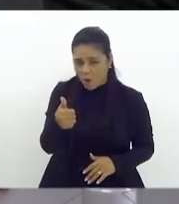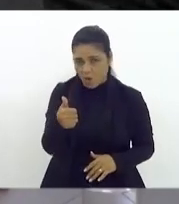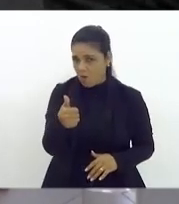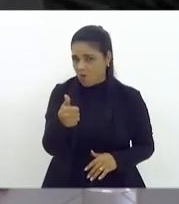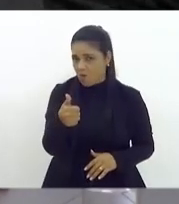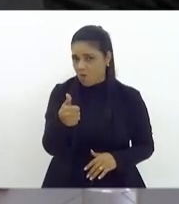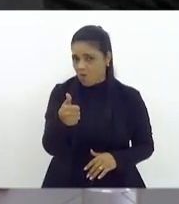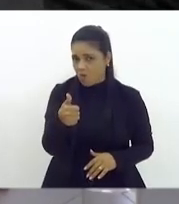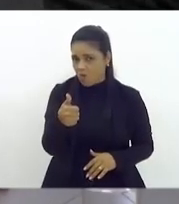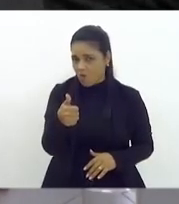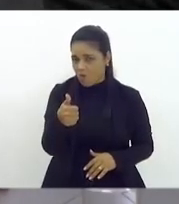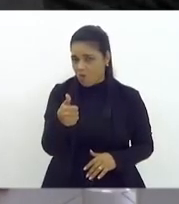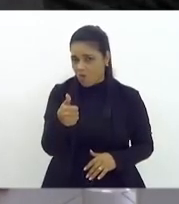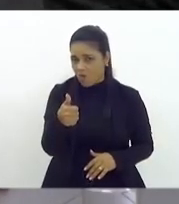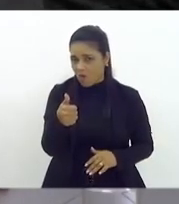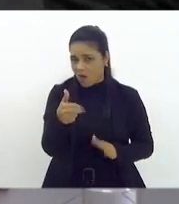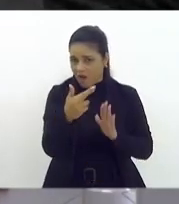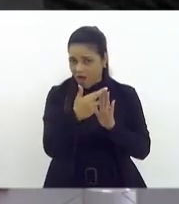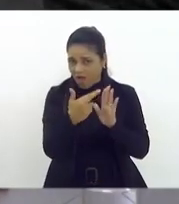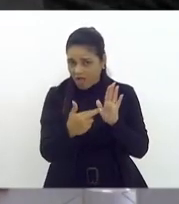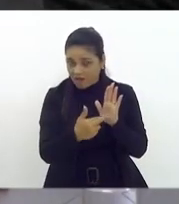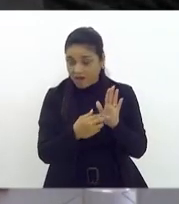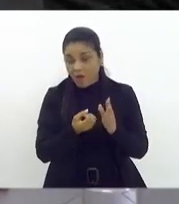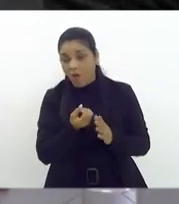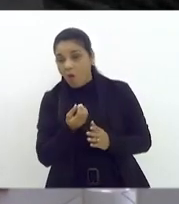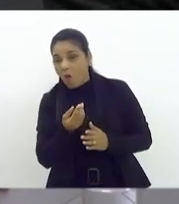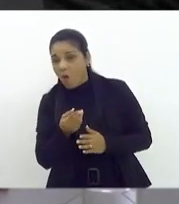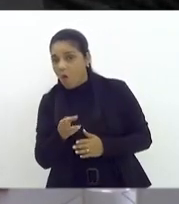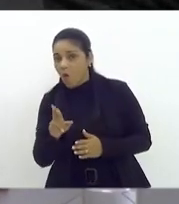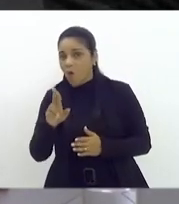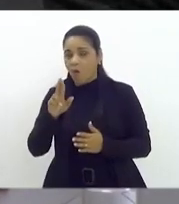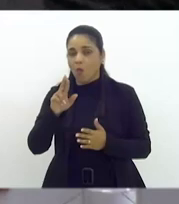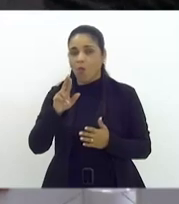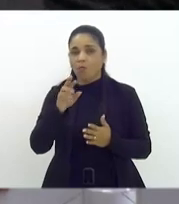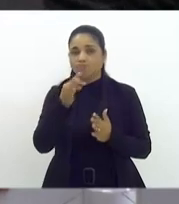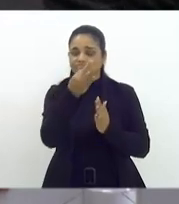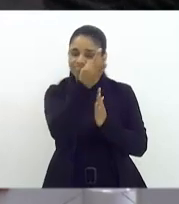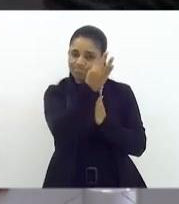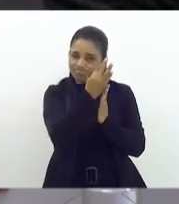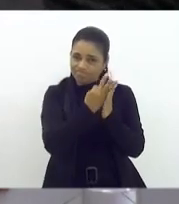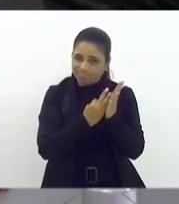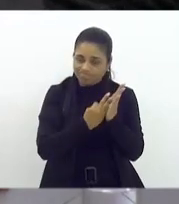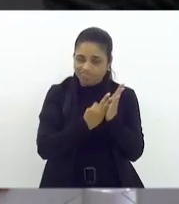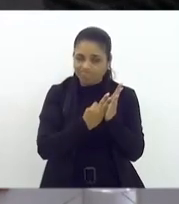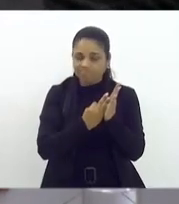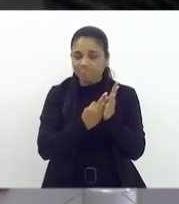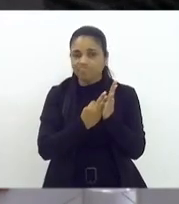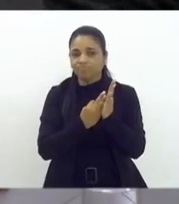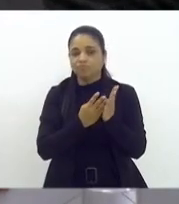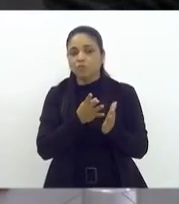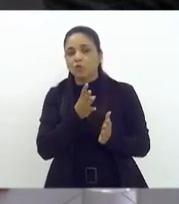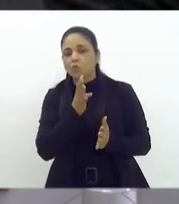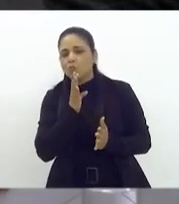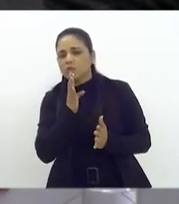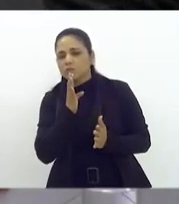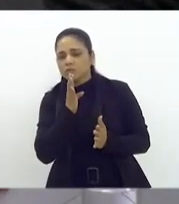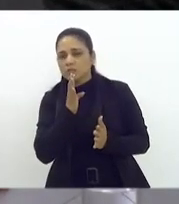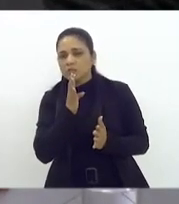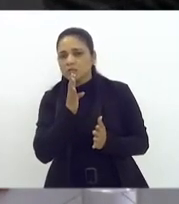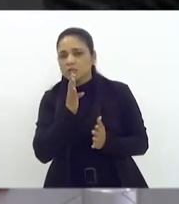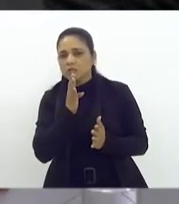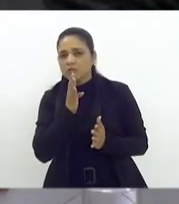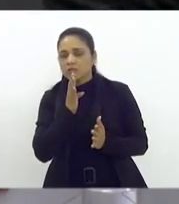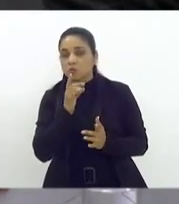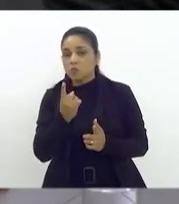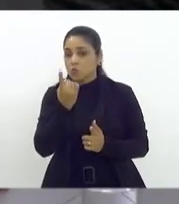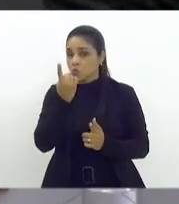se na teoria é se fala para a gente reconhecer a pessoa no máximo